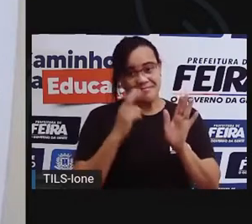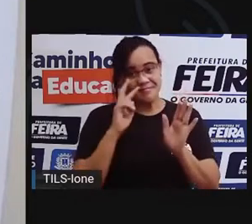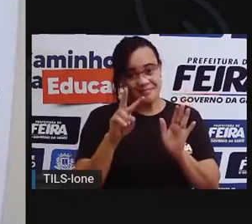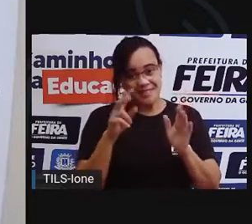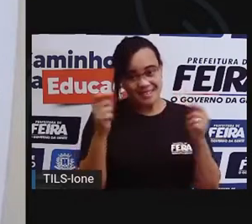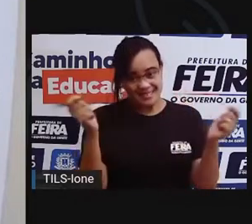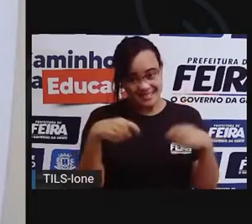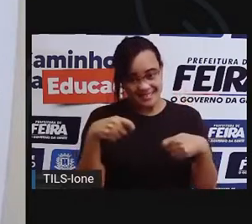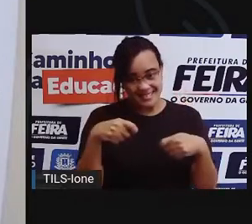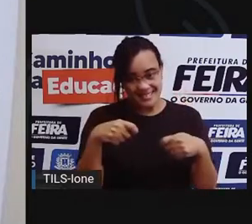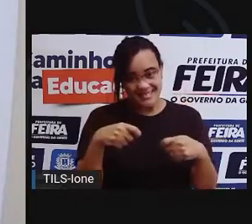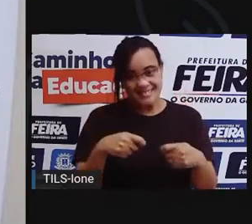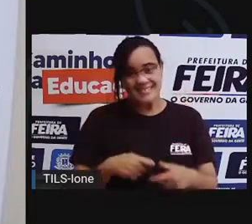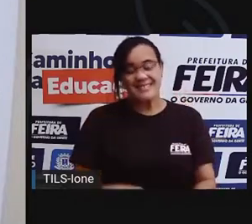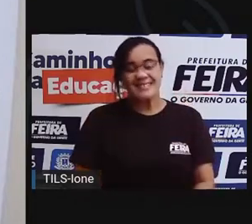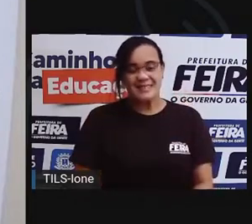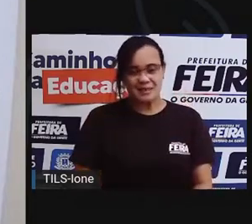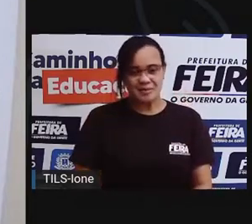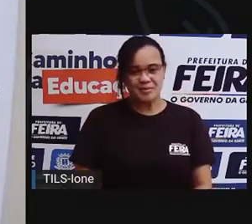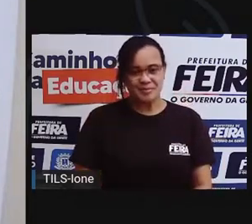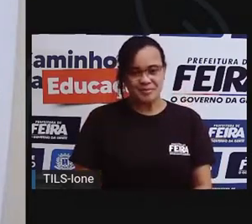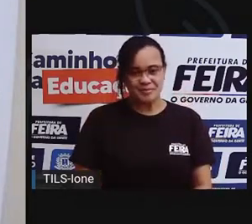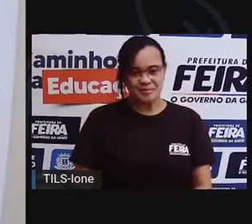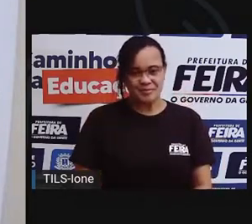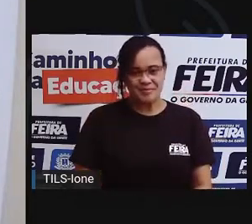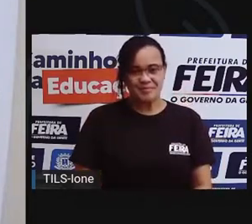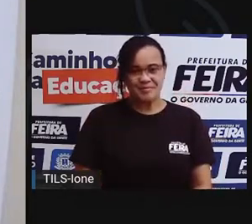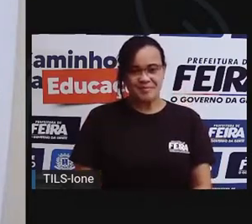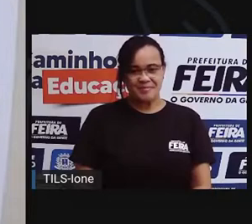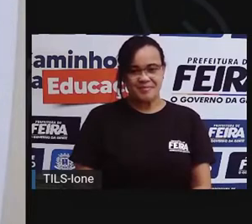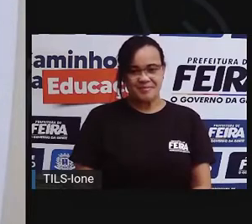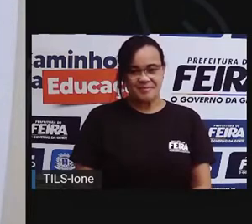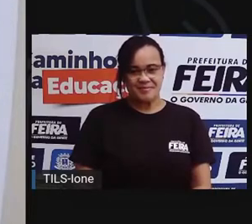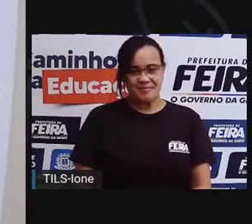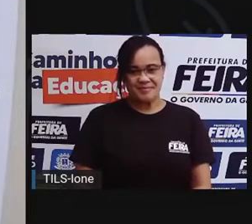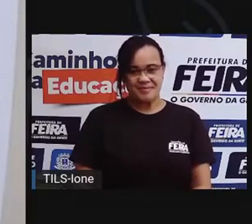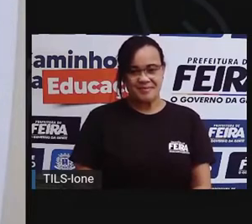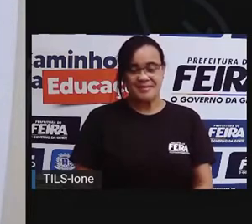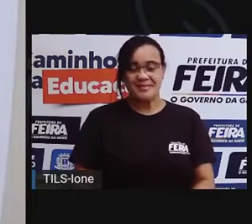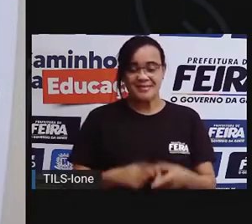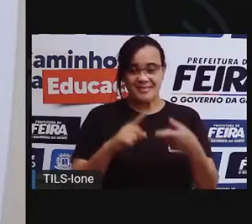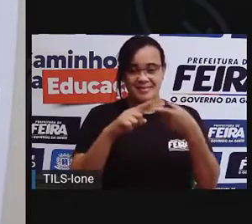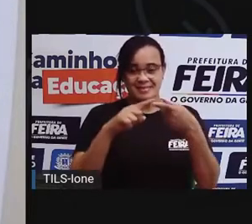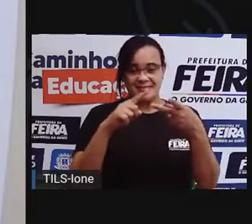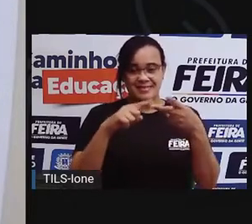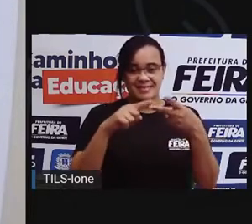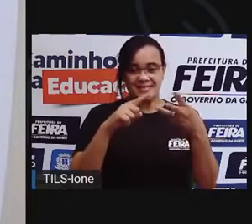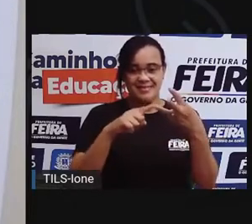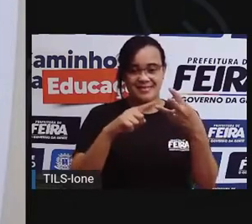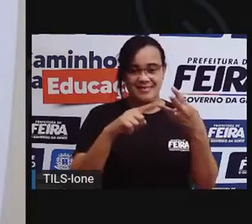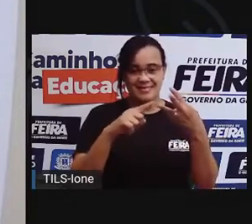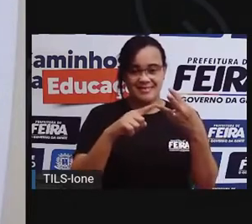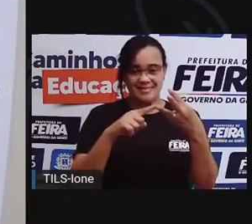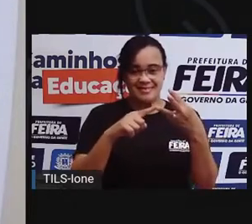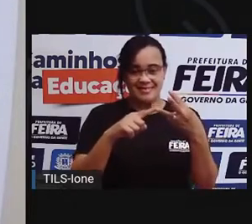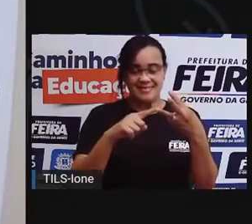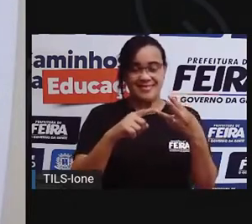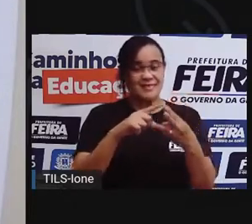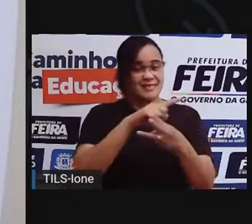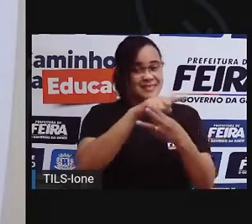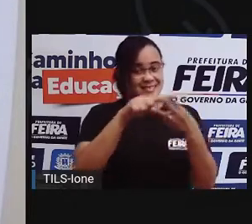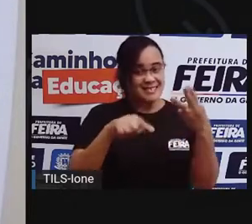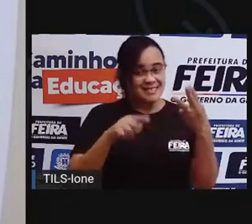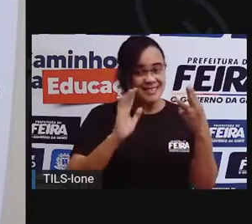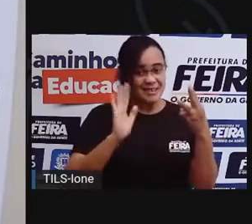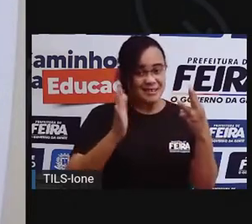pra cá? Acho que é mais pra cá. Dá pra ver mais pra cá. Aê! A gente tem essa. Agora coloca a outra.